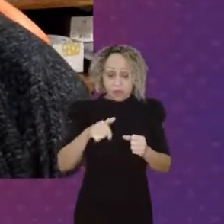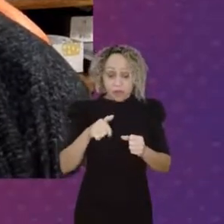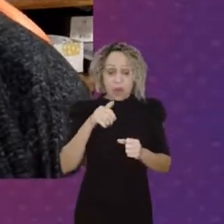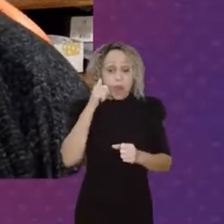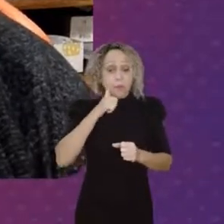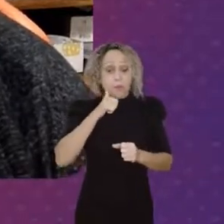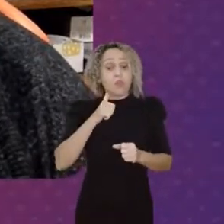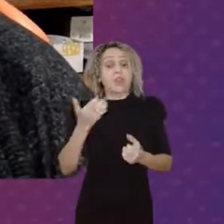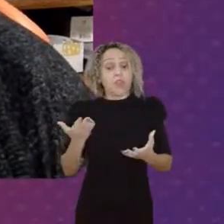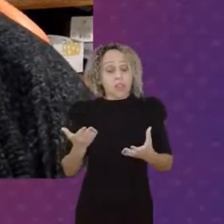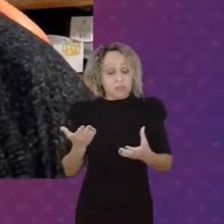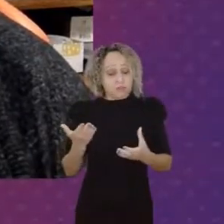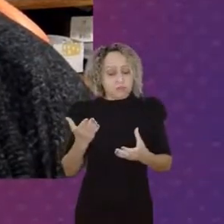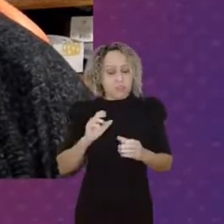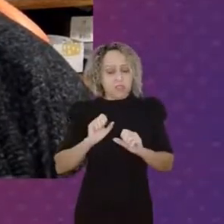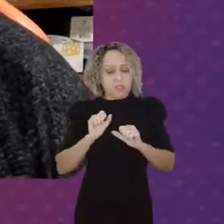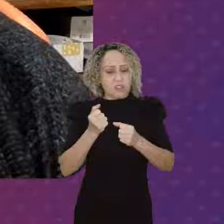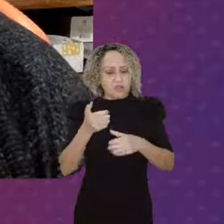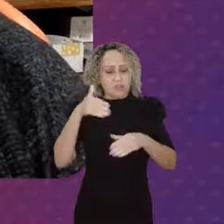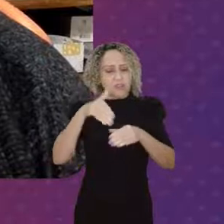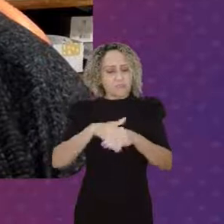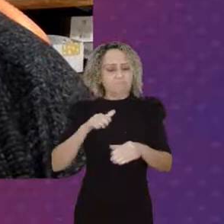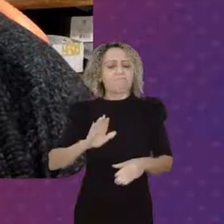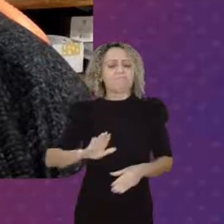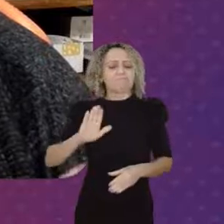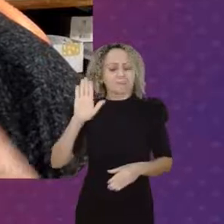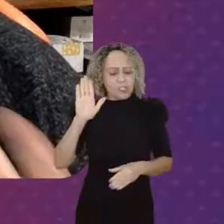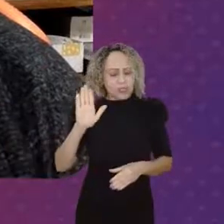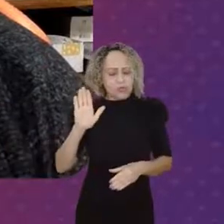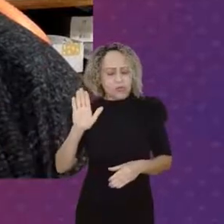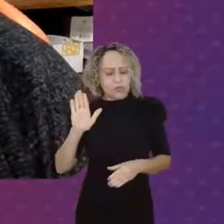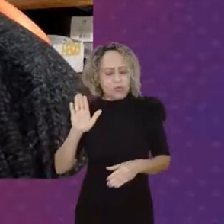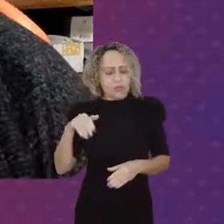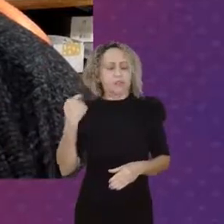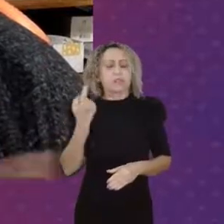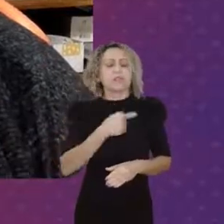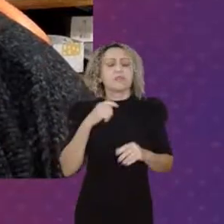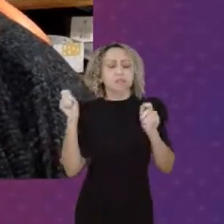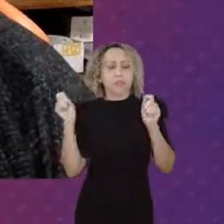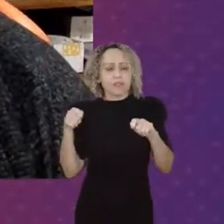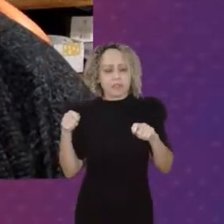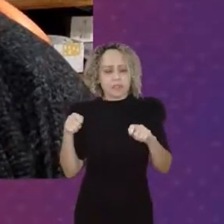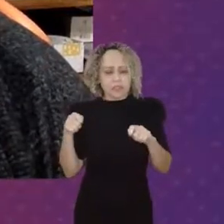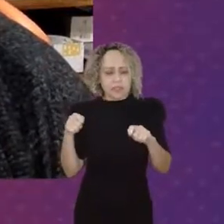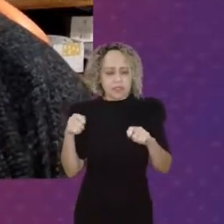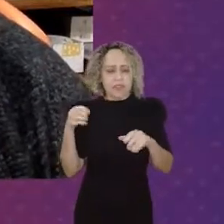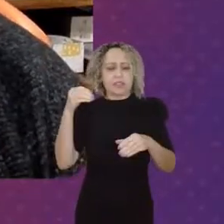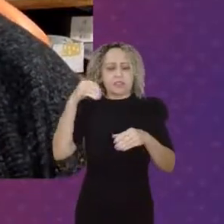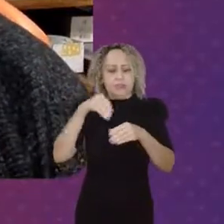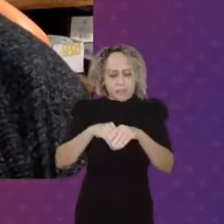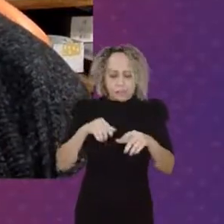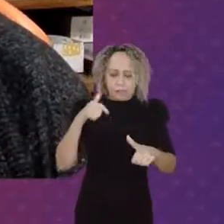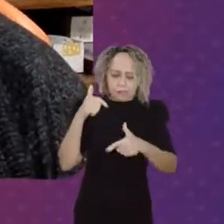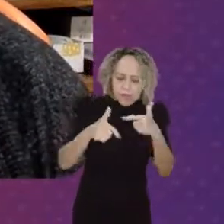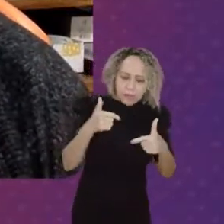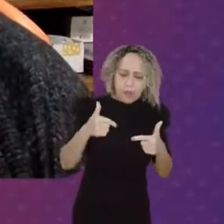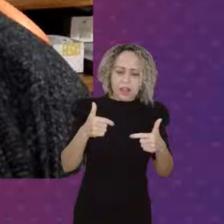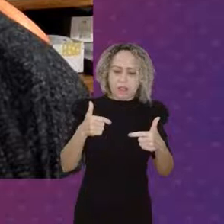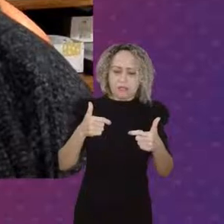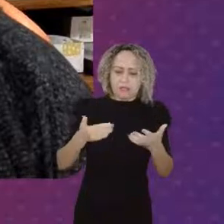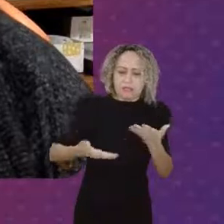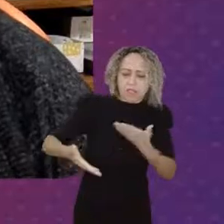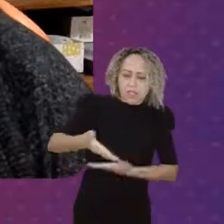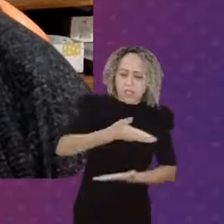né? Acontece que, para que a gente possa ser legitimada no mercado de trabalho, nas